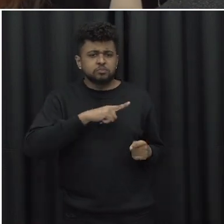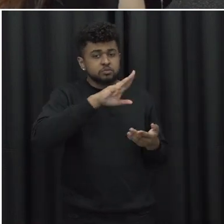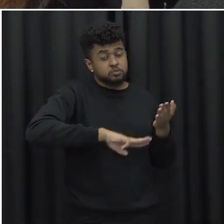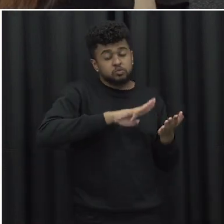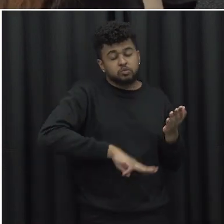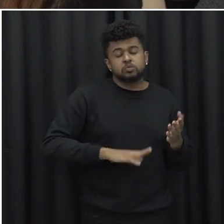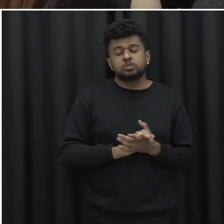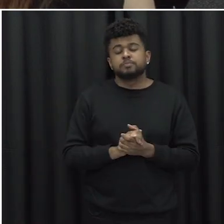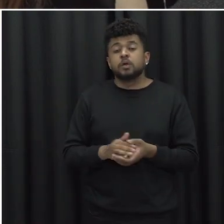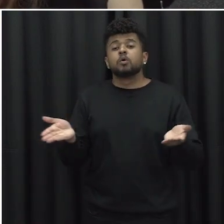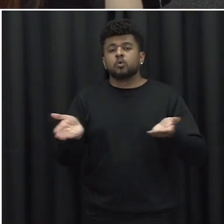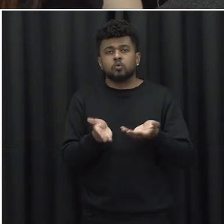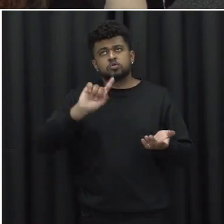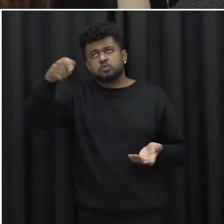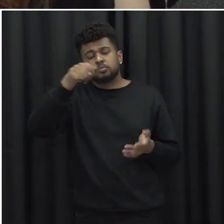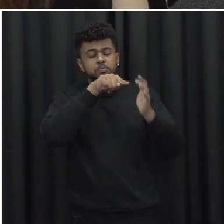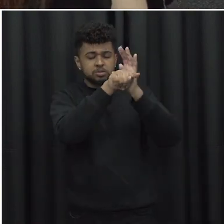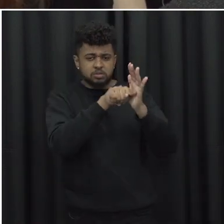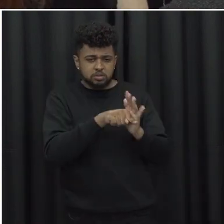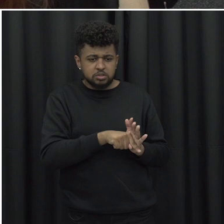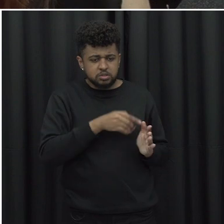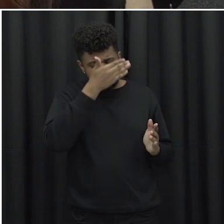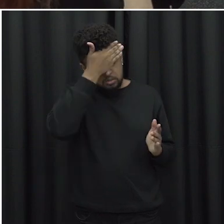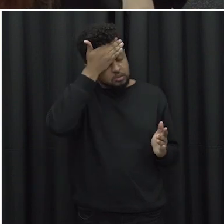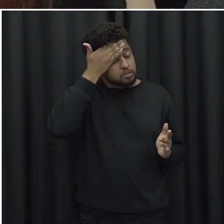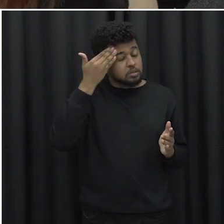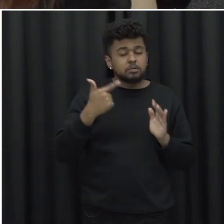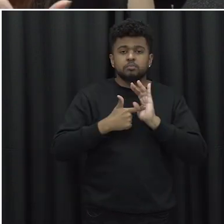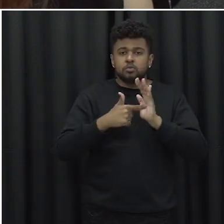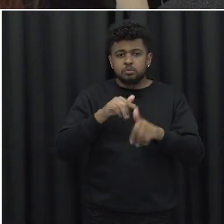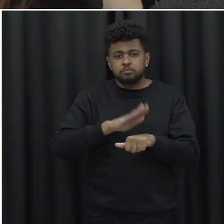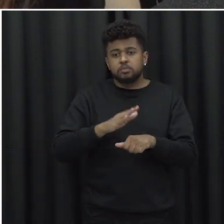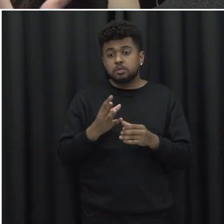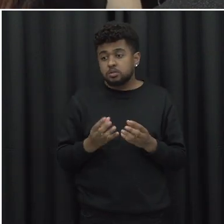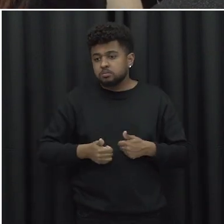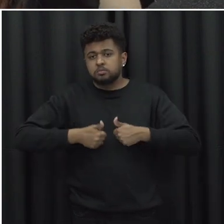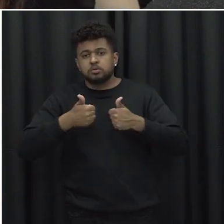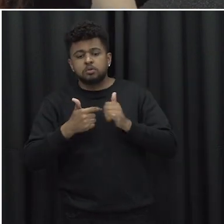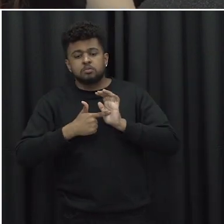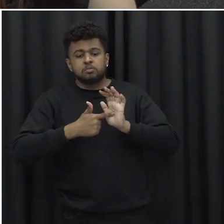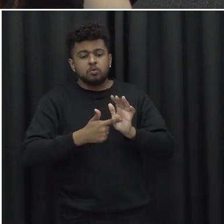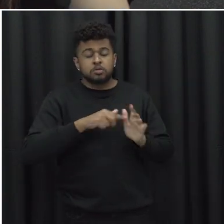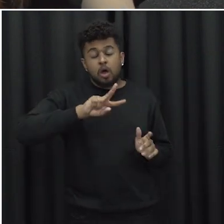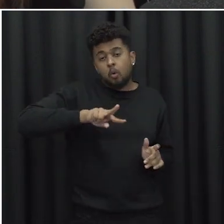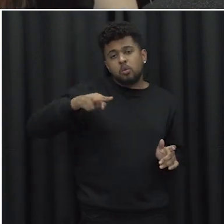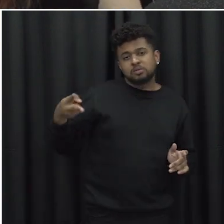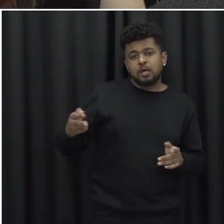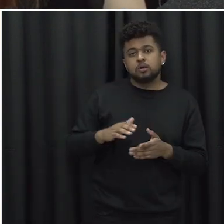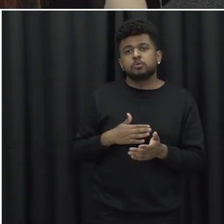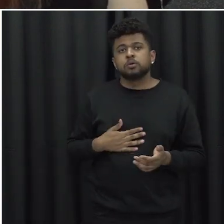foi reproduzido por conta desse tipo de metodologia, e hoje outras pesquisas robustas com metodologias mais